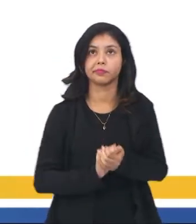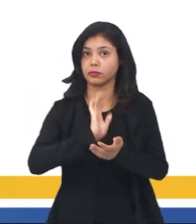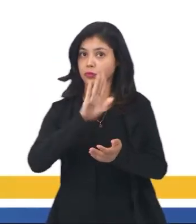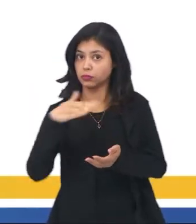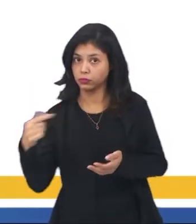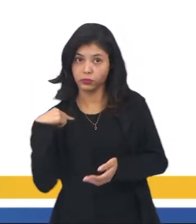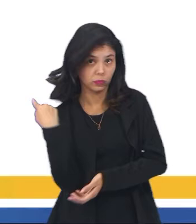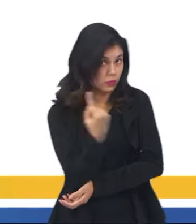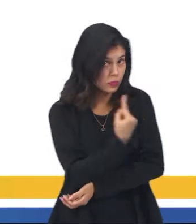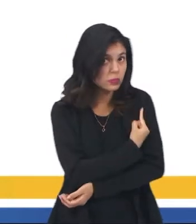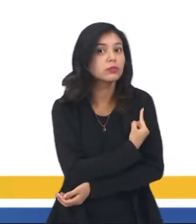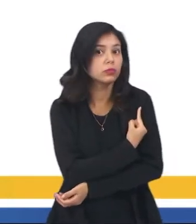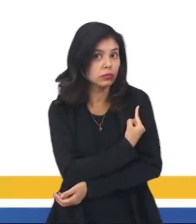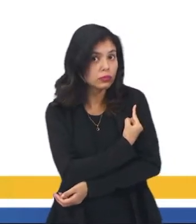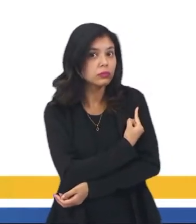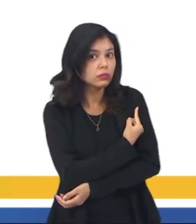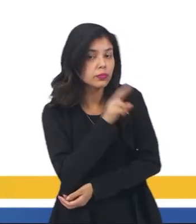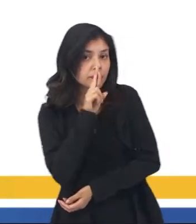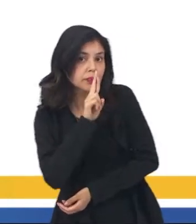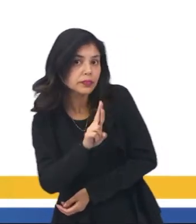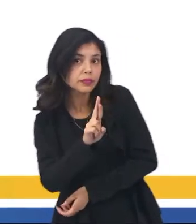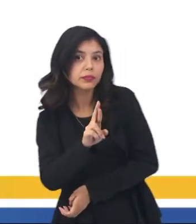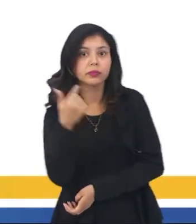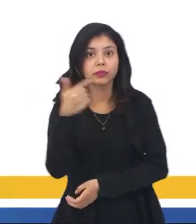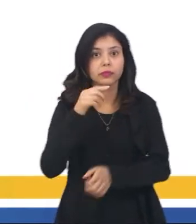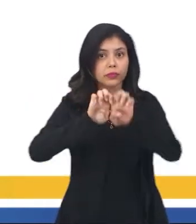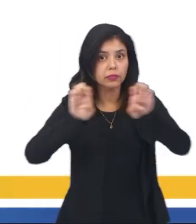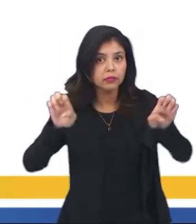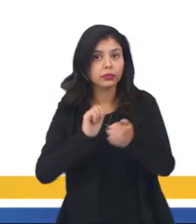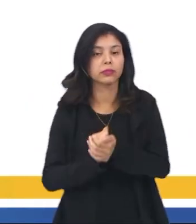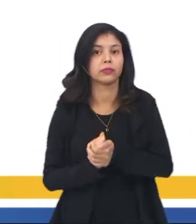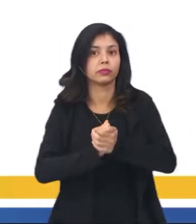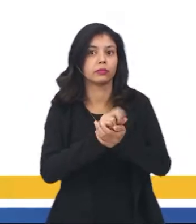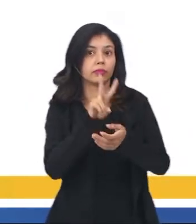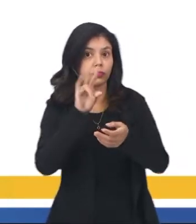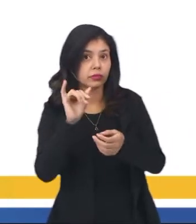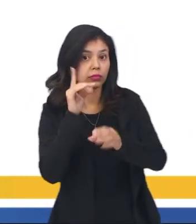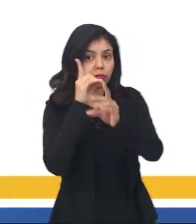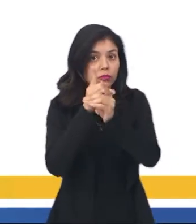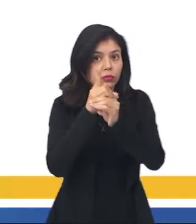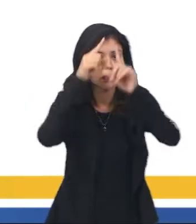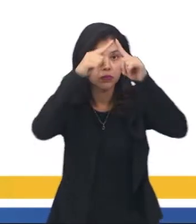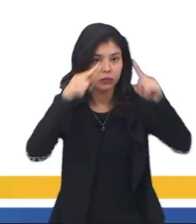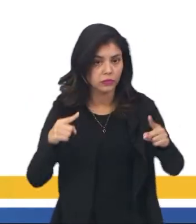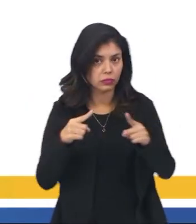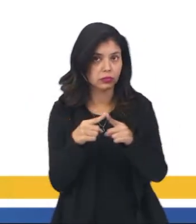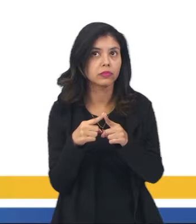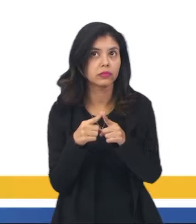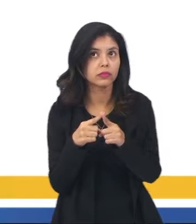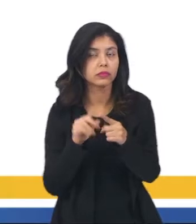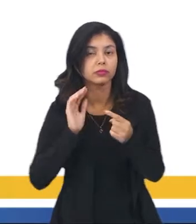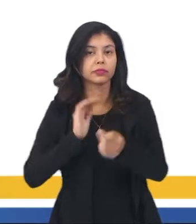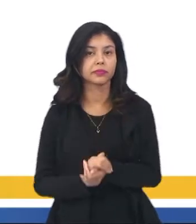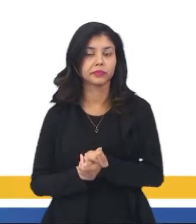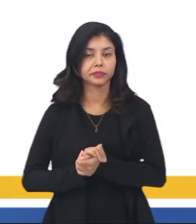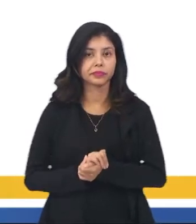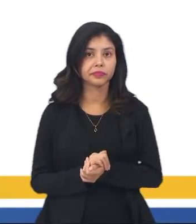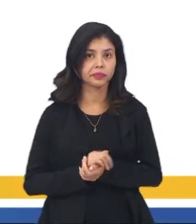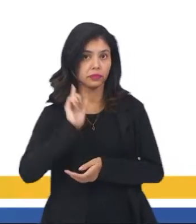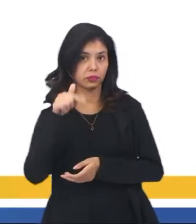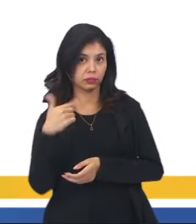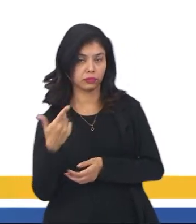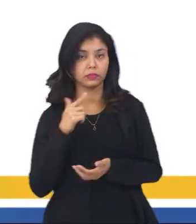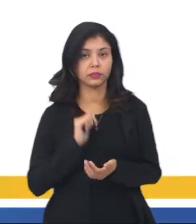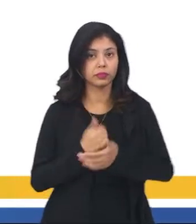Quando nós irmos resolver uma equação do segundo grau, você vai ter que achar o delta, que tem o nome também de discriminante, e depois você